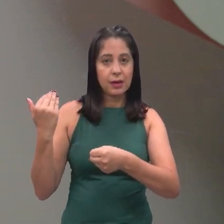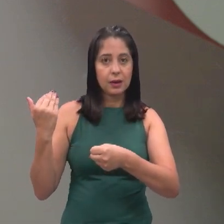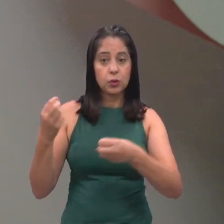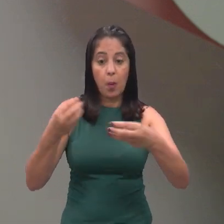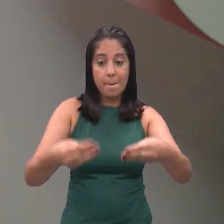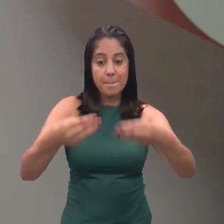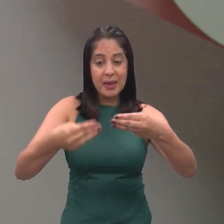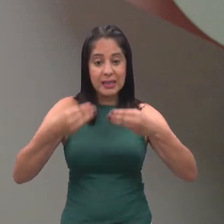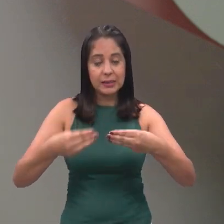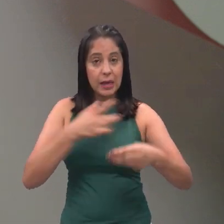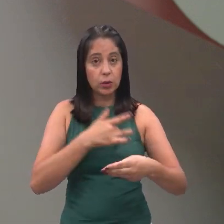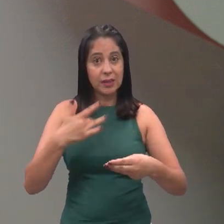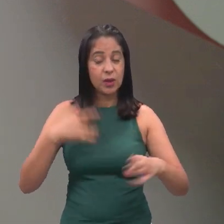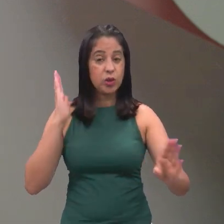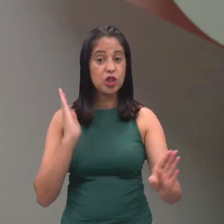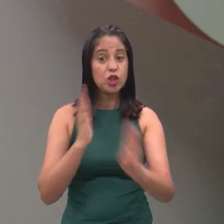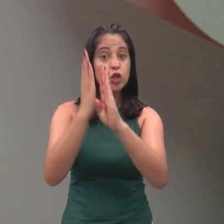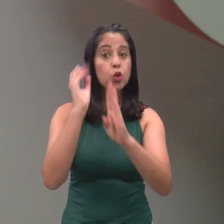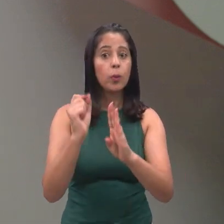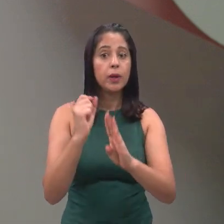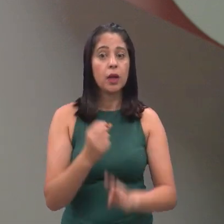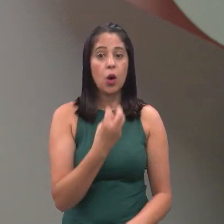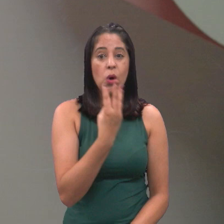e notificados